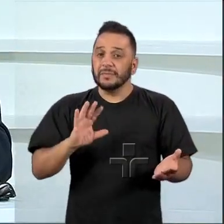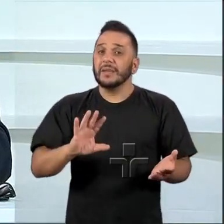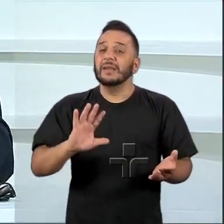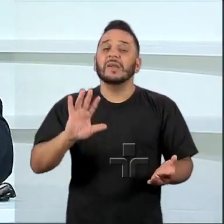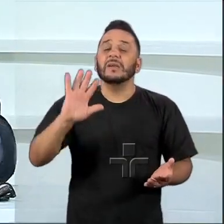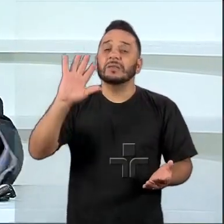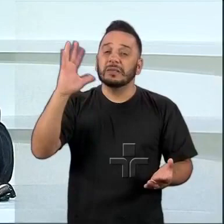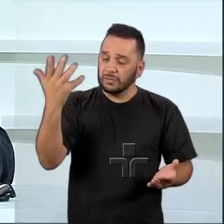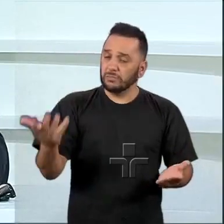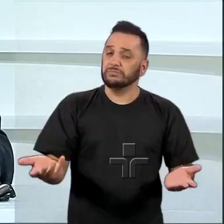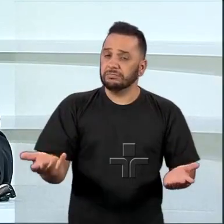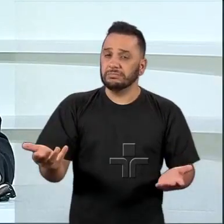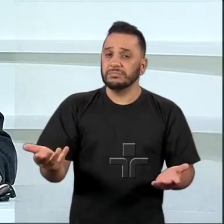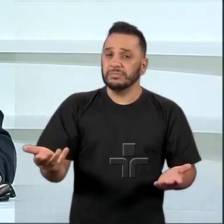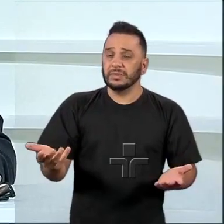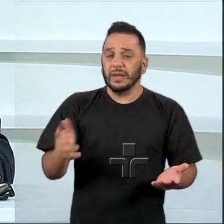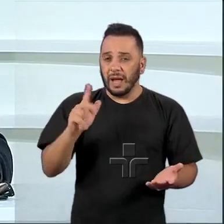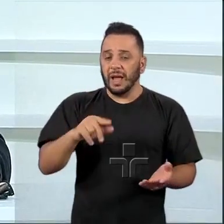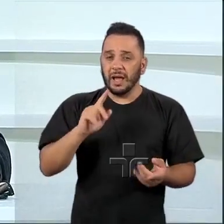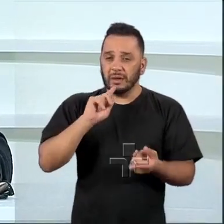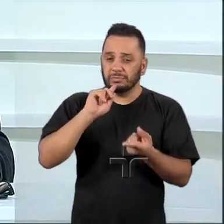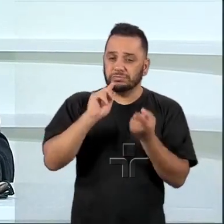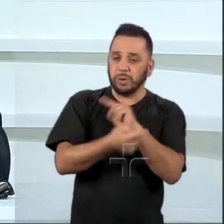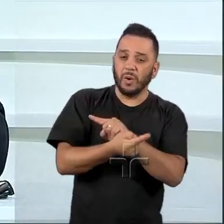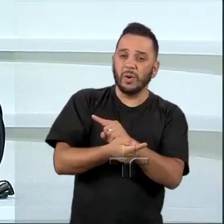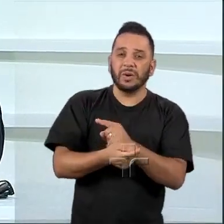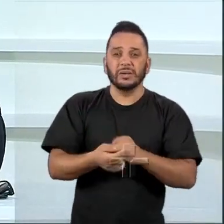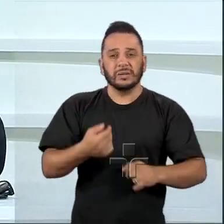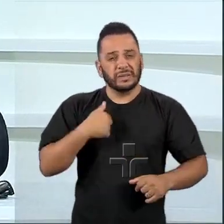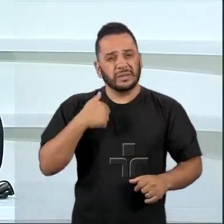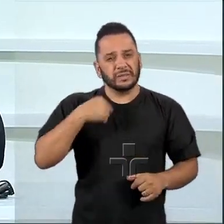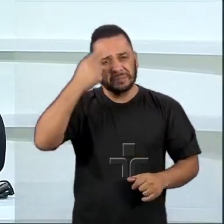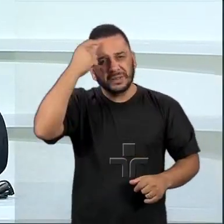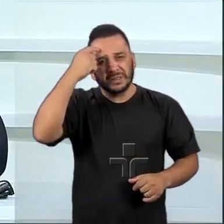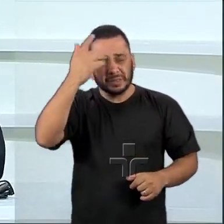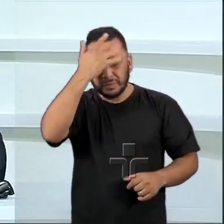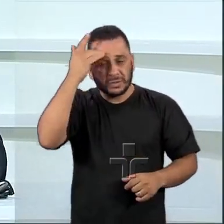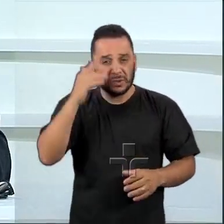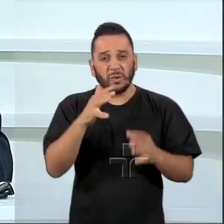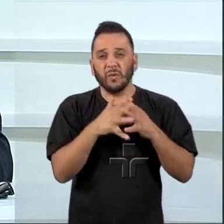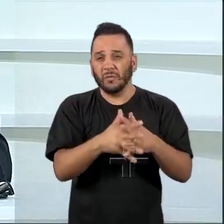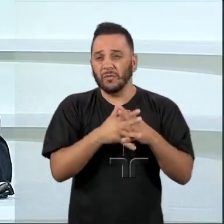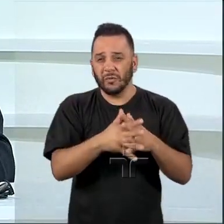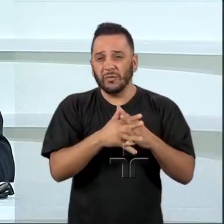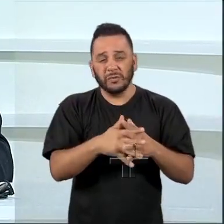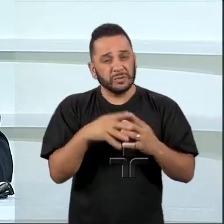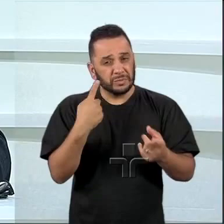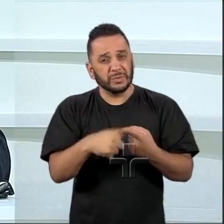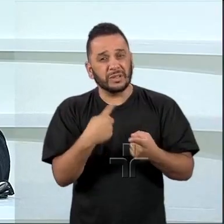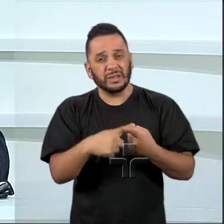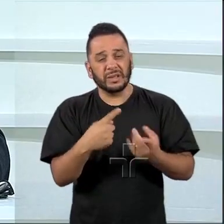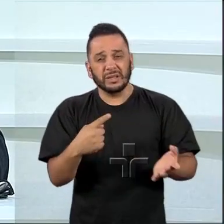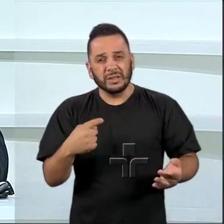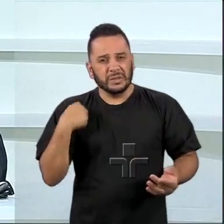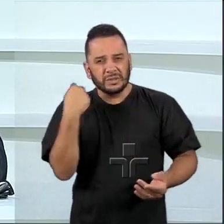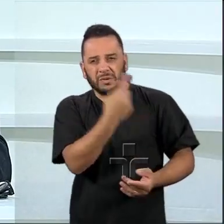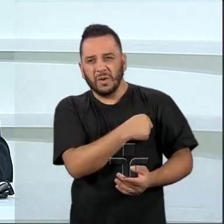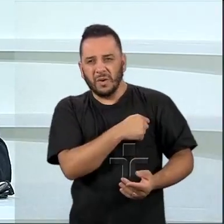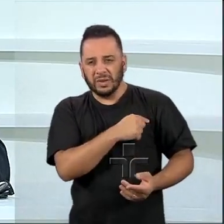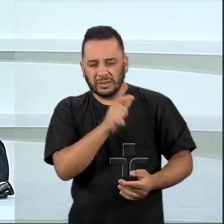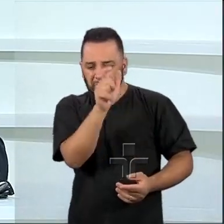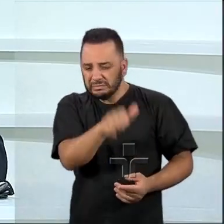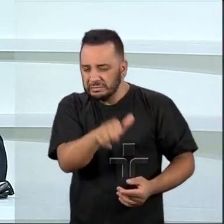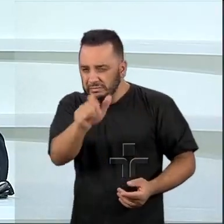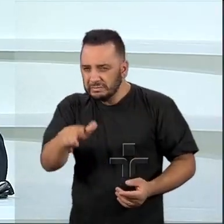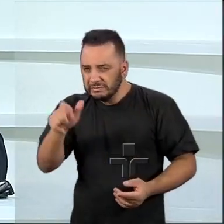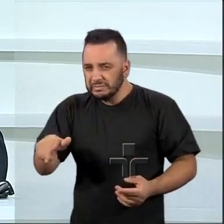Então, é contraditório isso. Eu fico achando que, às vezes, o eleitor confunde a gente porque a gente subestima o eleitor. A gente acha